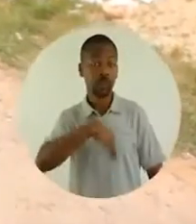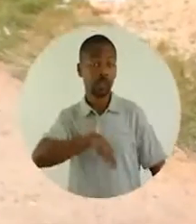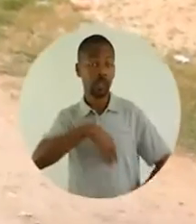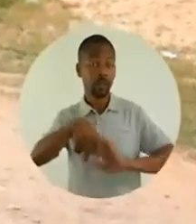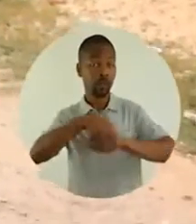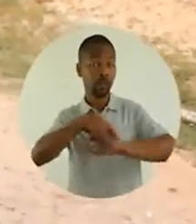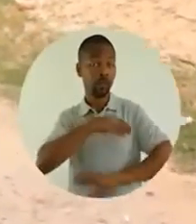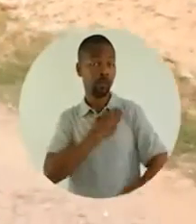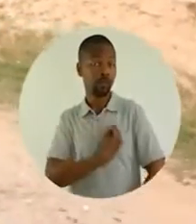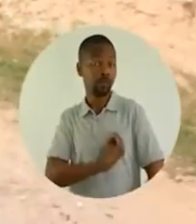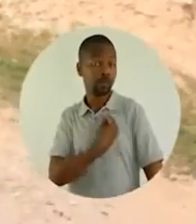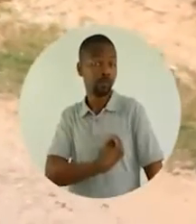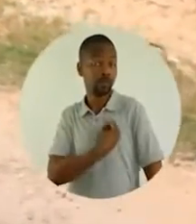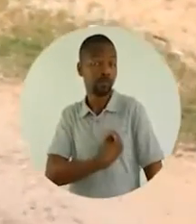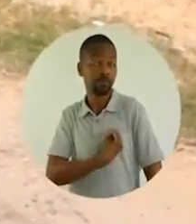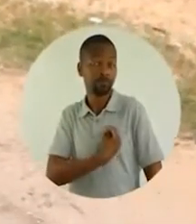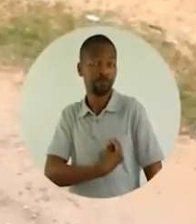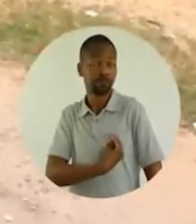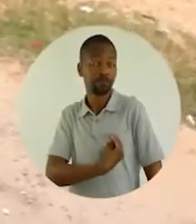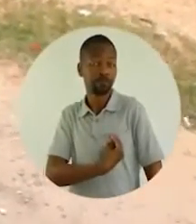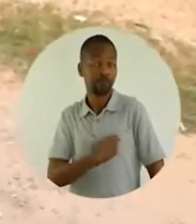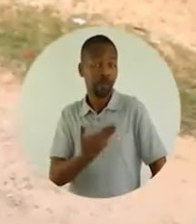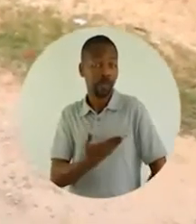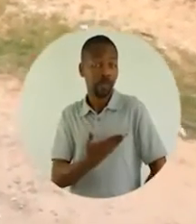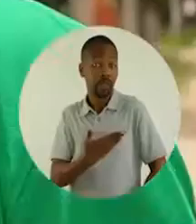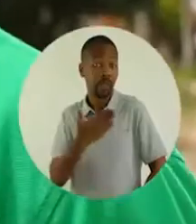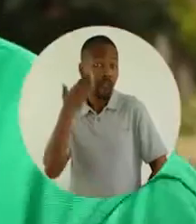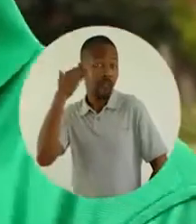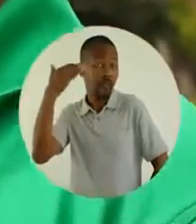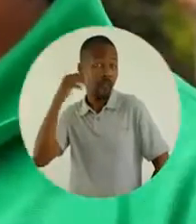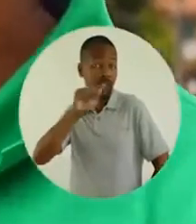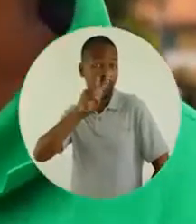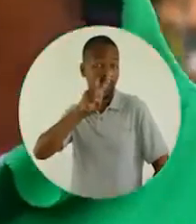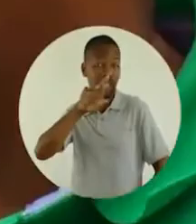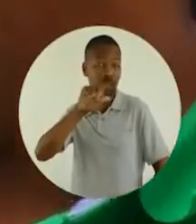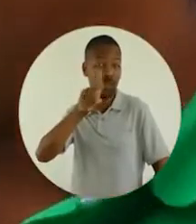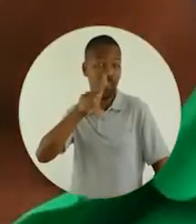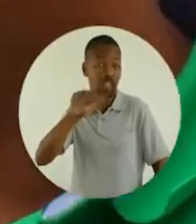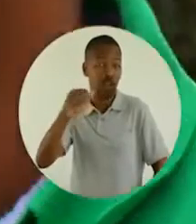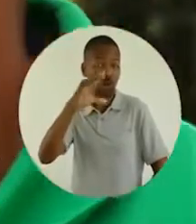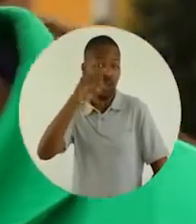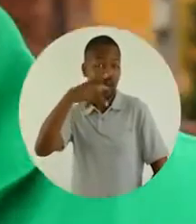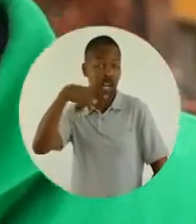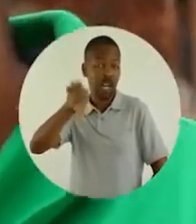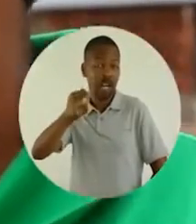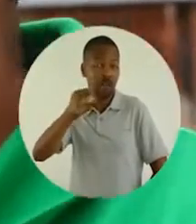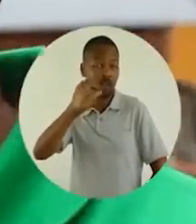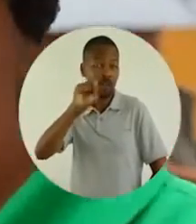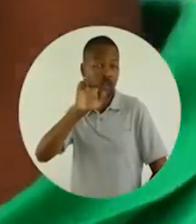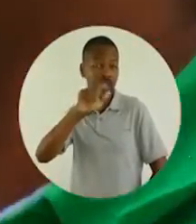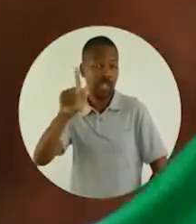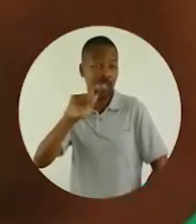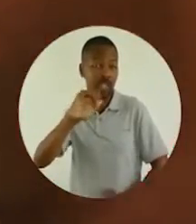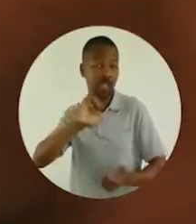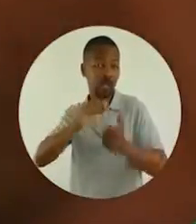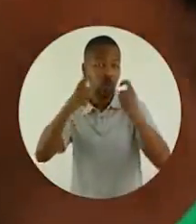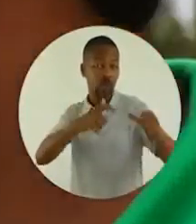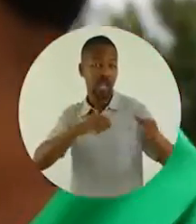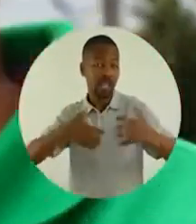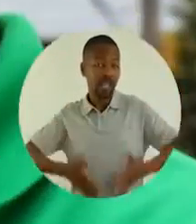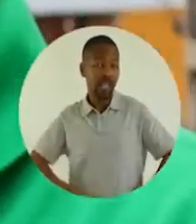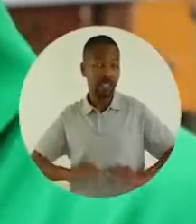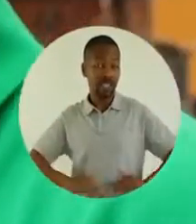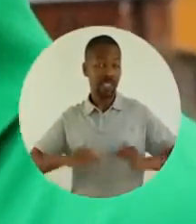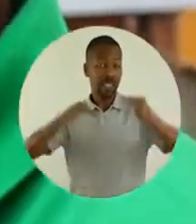Aqui faz parte da minha vida, né? Famosa Avenida Lodial, Campo do Segue, o lugar que nasci,